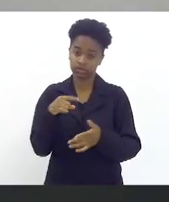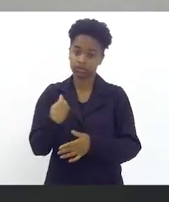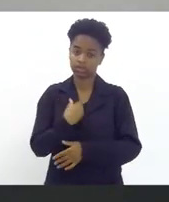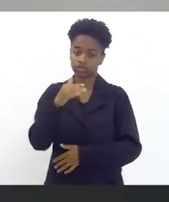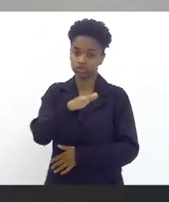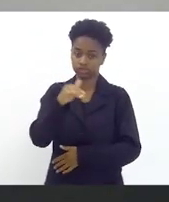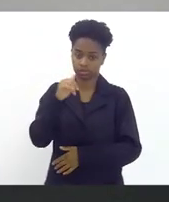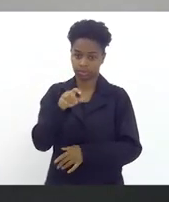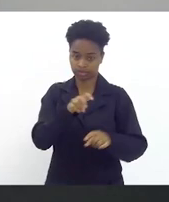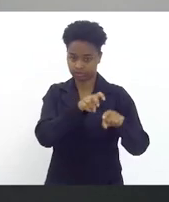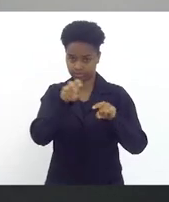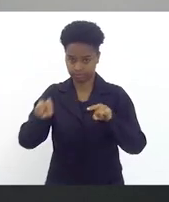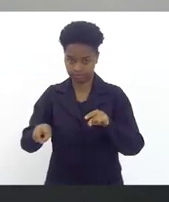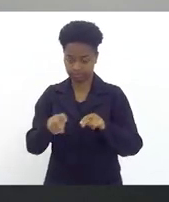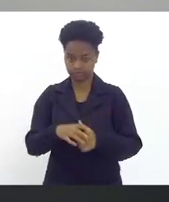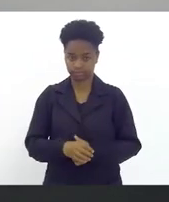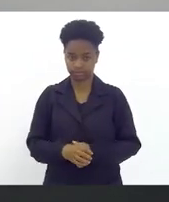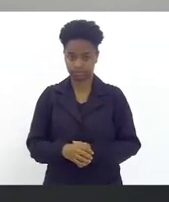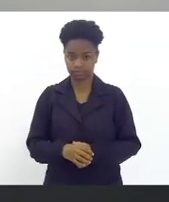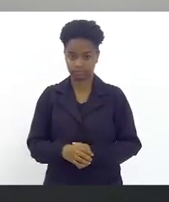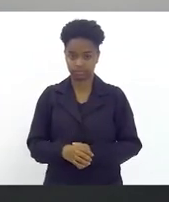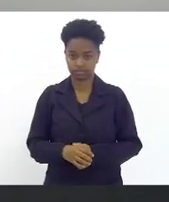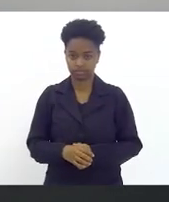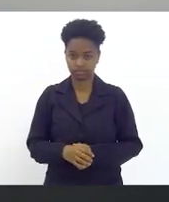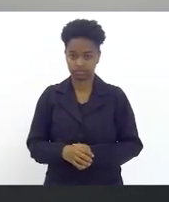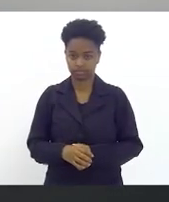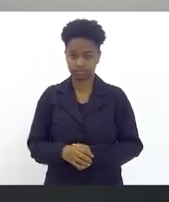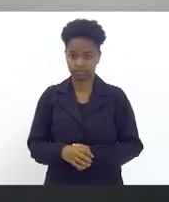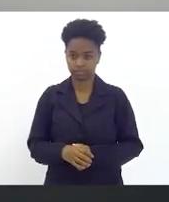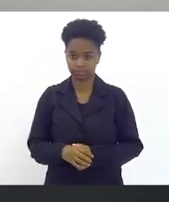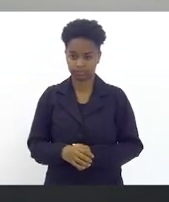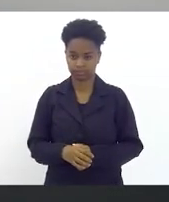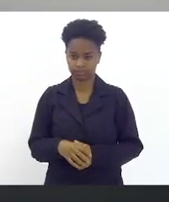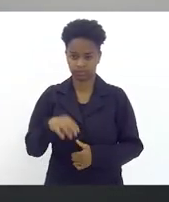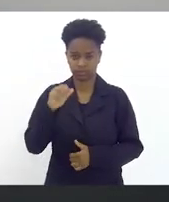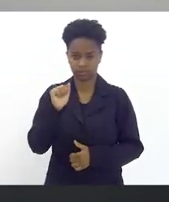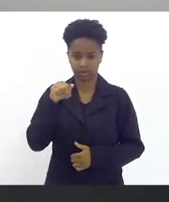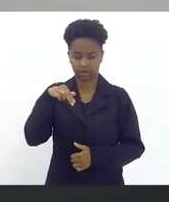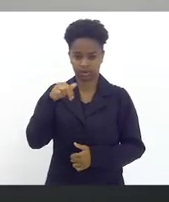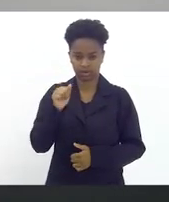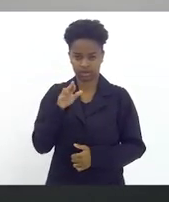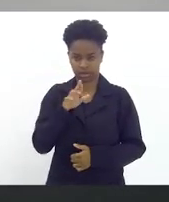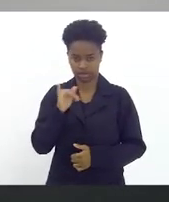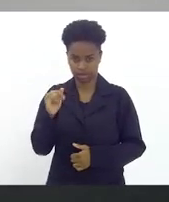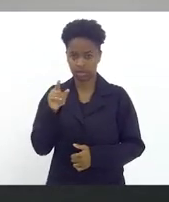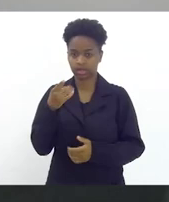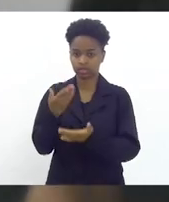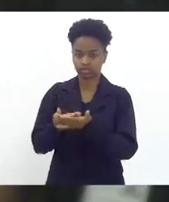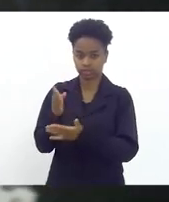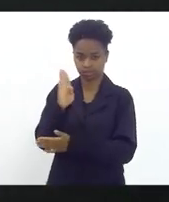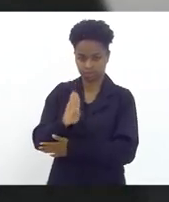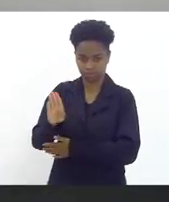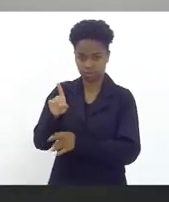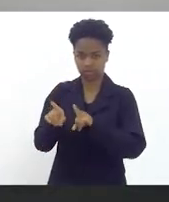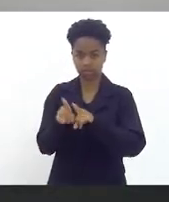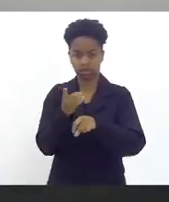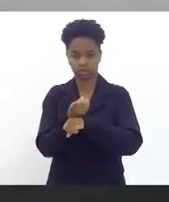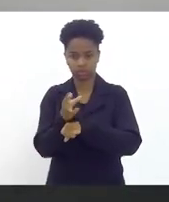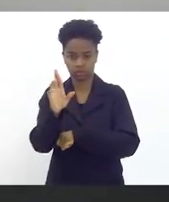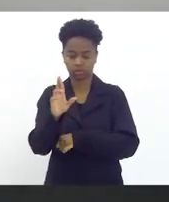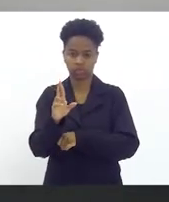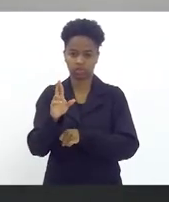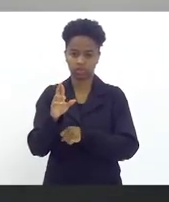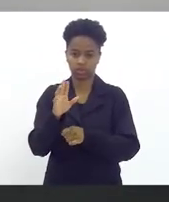chama para compor a mesa a Marie e queimou outro bióloga Doutora em meio ambiente pela